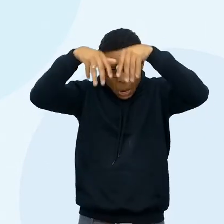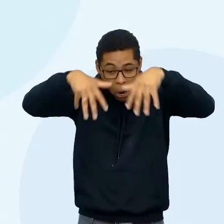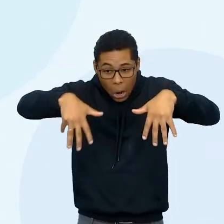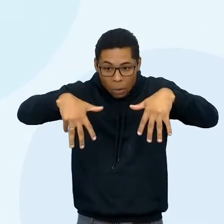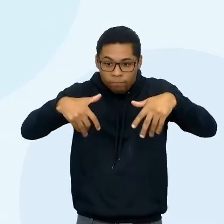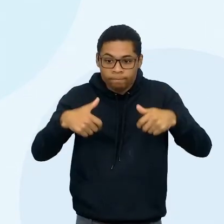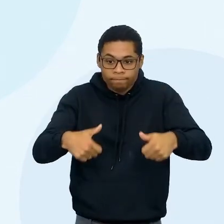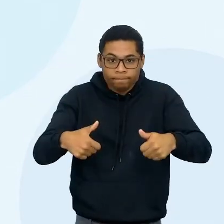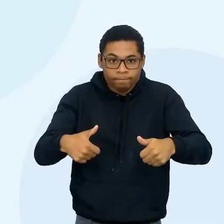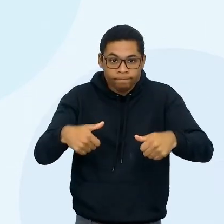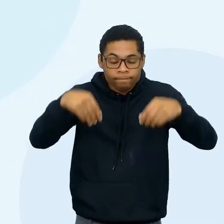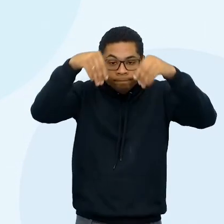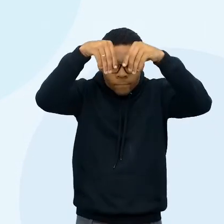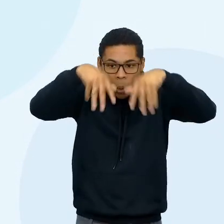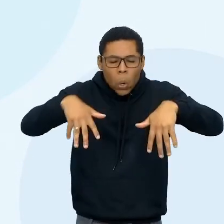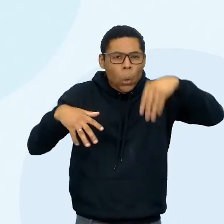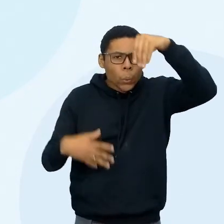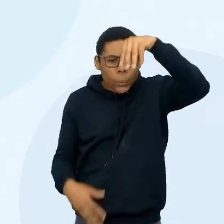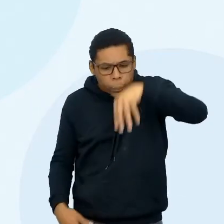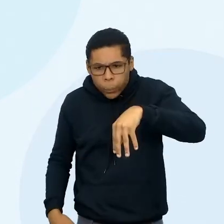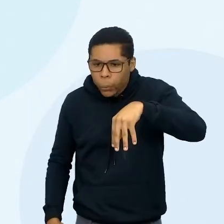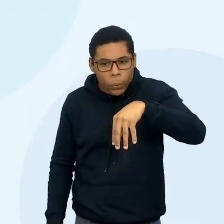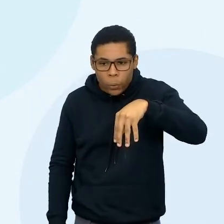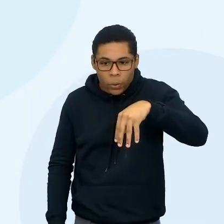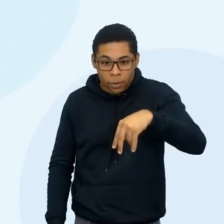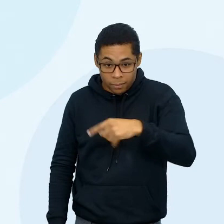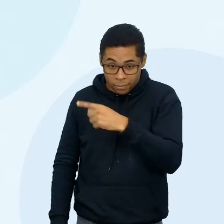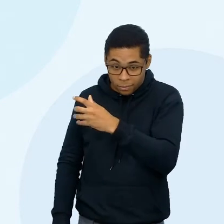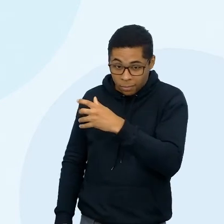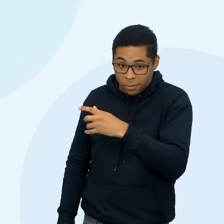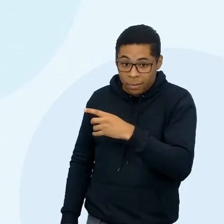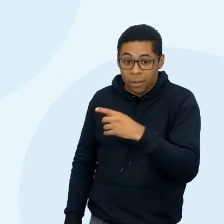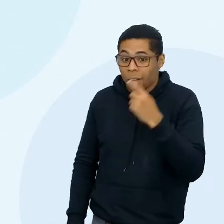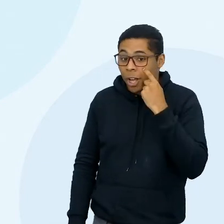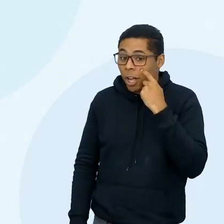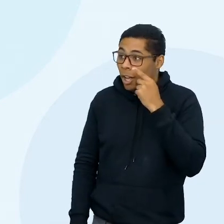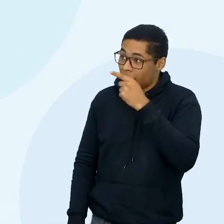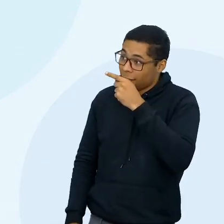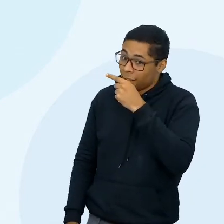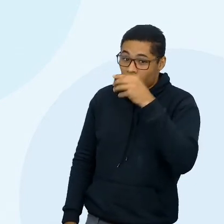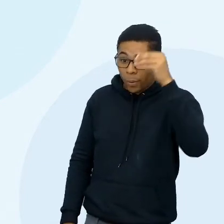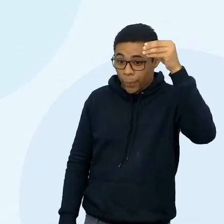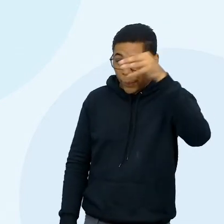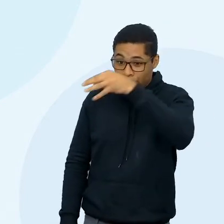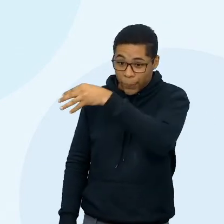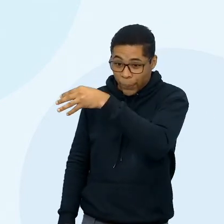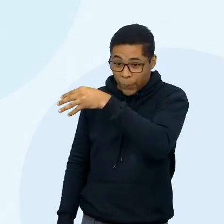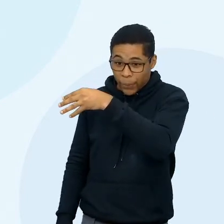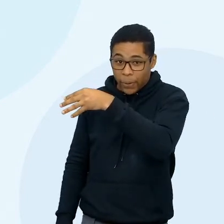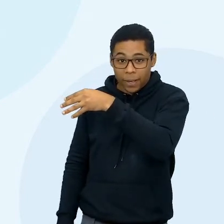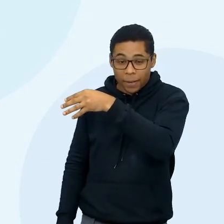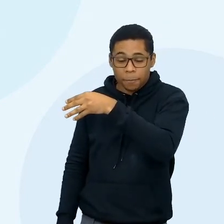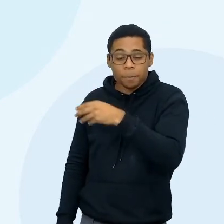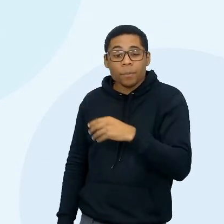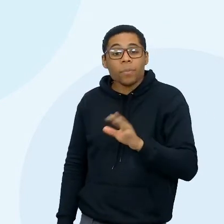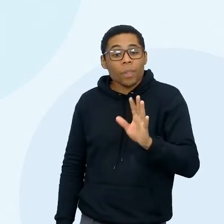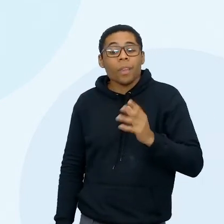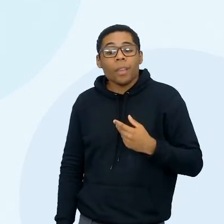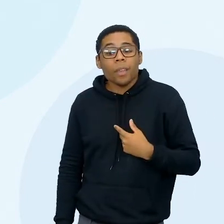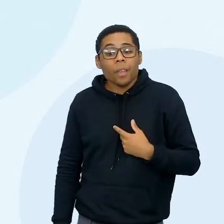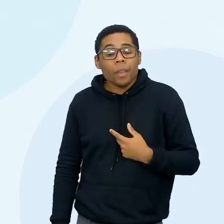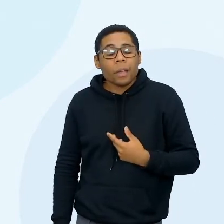ela dispersar, como eu indiquei para você aqui, ó, além da iluminação que eu tenho que fazer, eu tenho